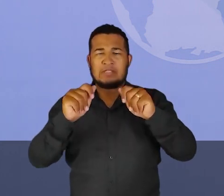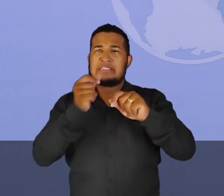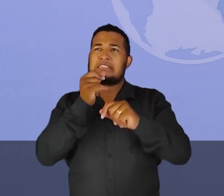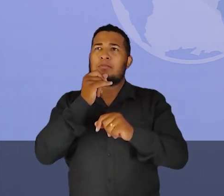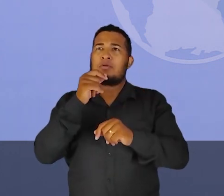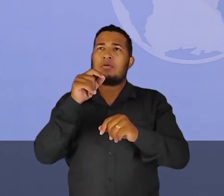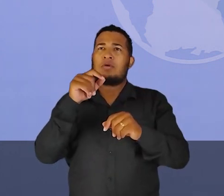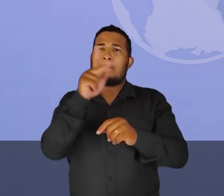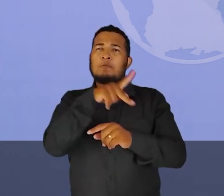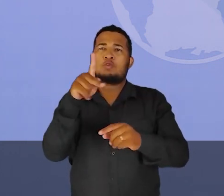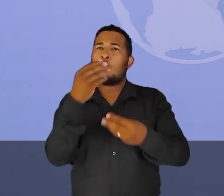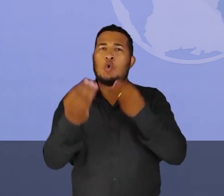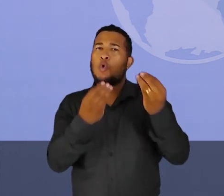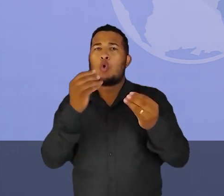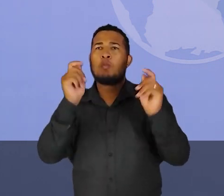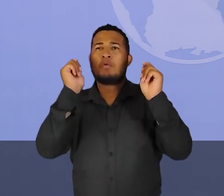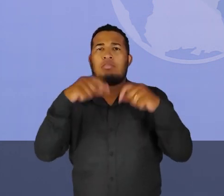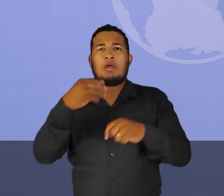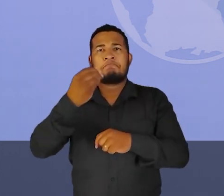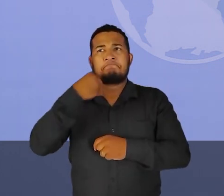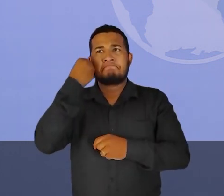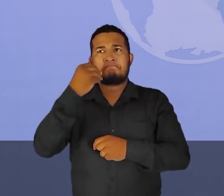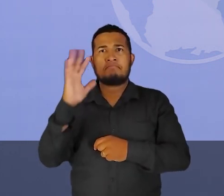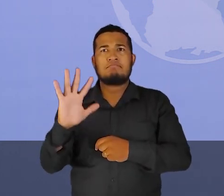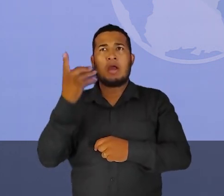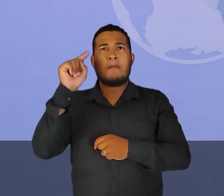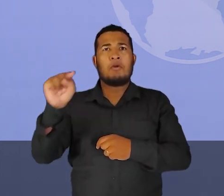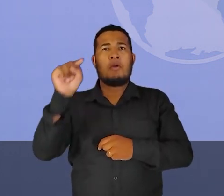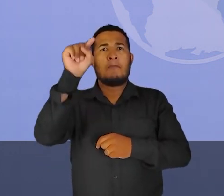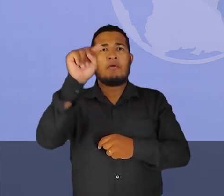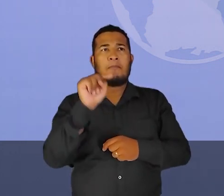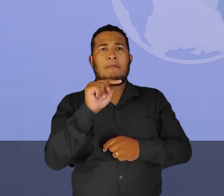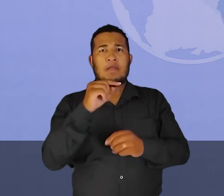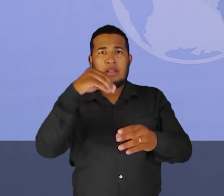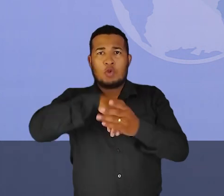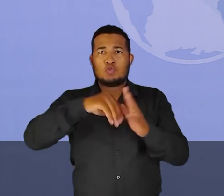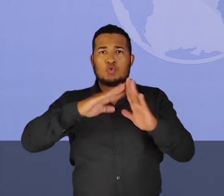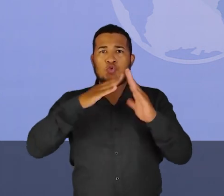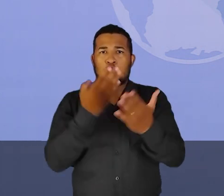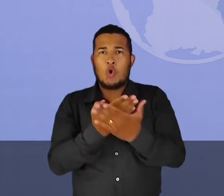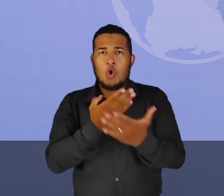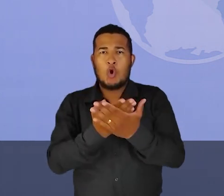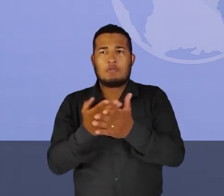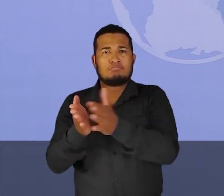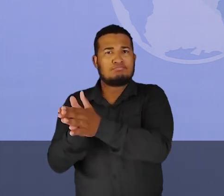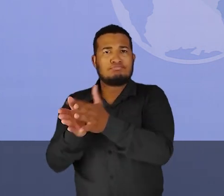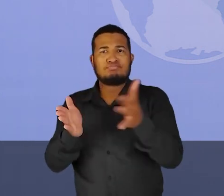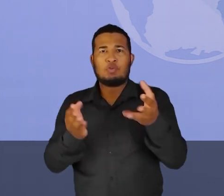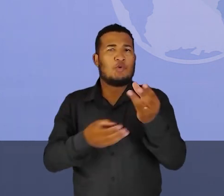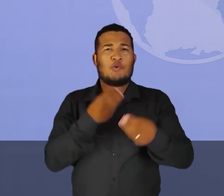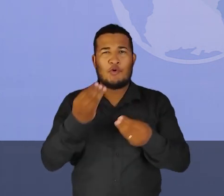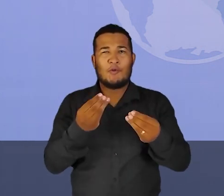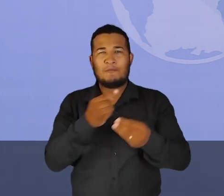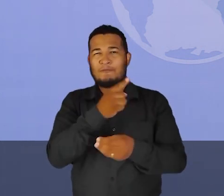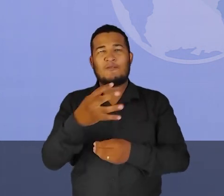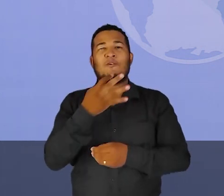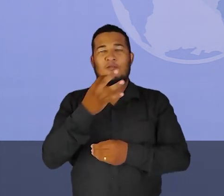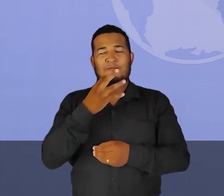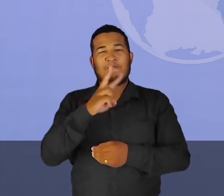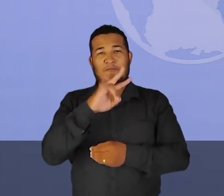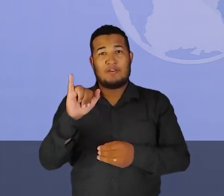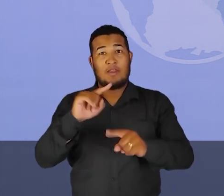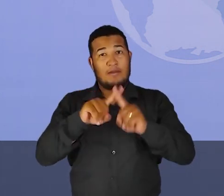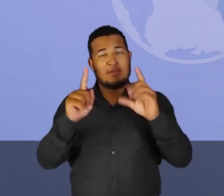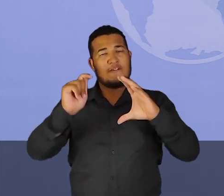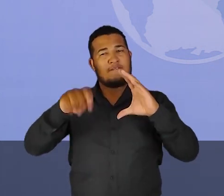como que nós podemos vivenciar tantas situações como essa na nossa escola, durante as aulas? Vocês vão conhecer. Mas esse vídeo